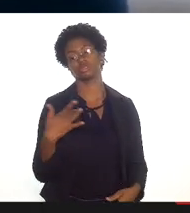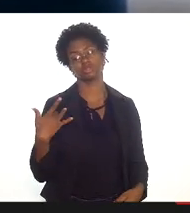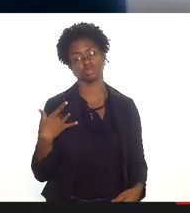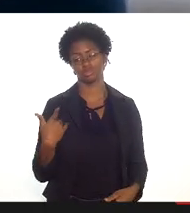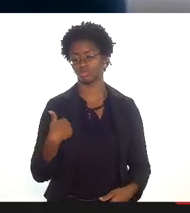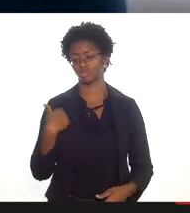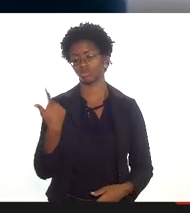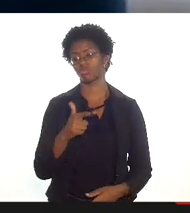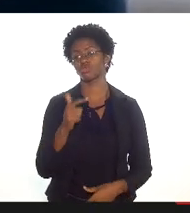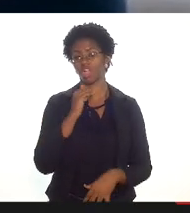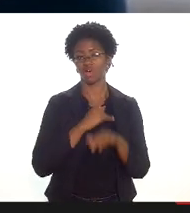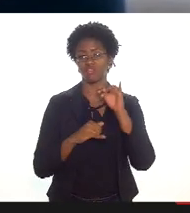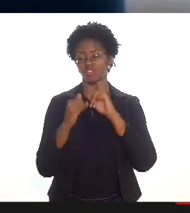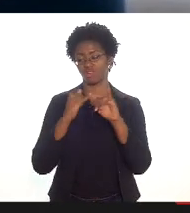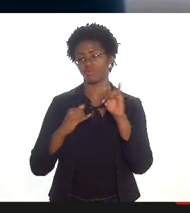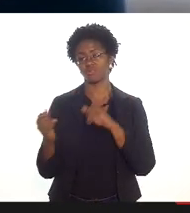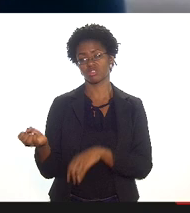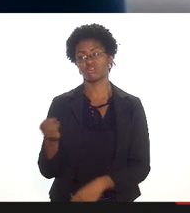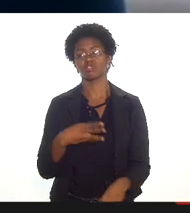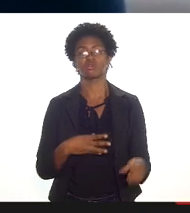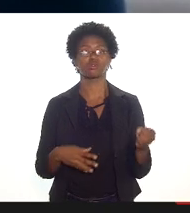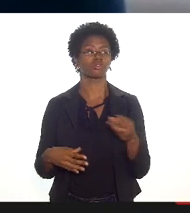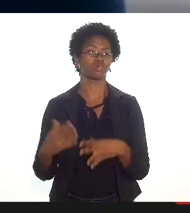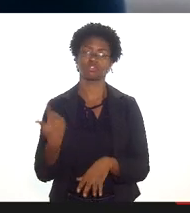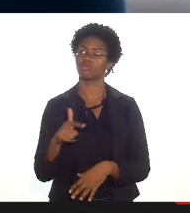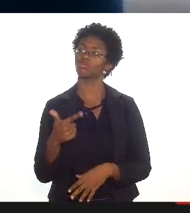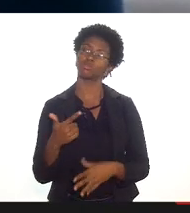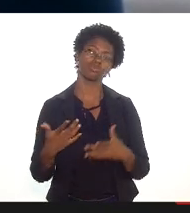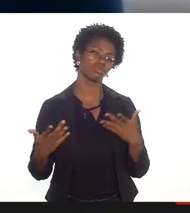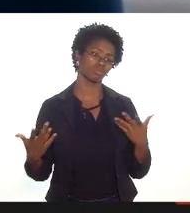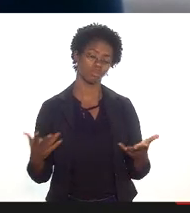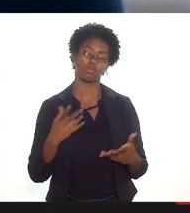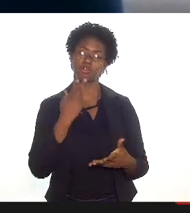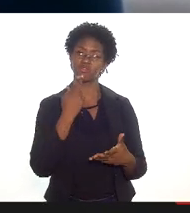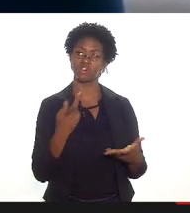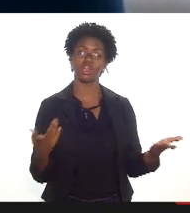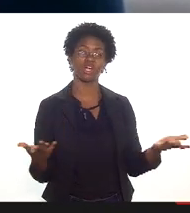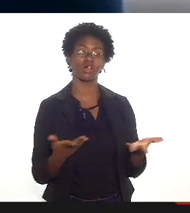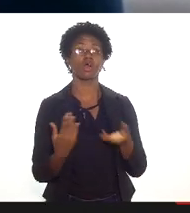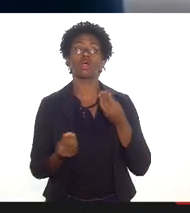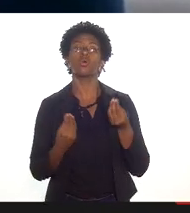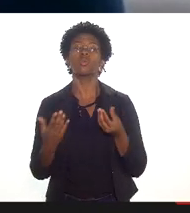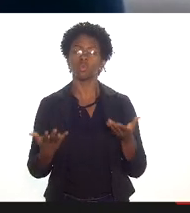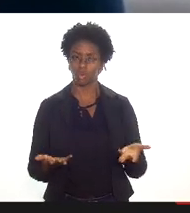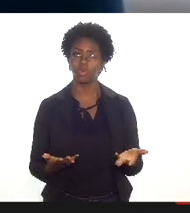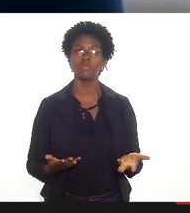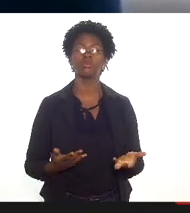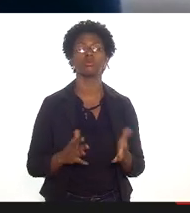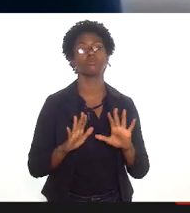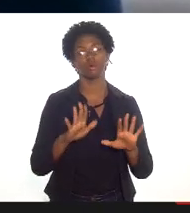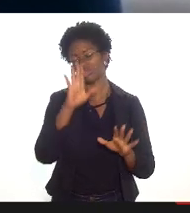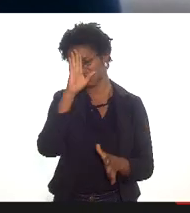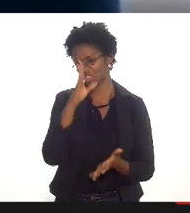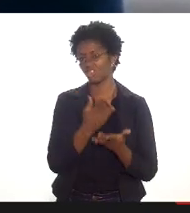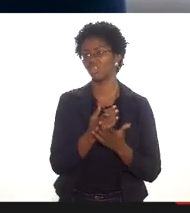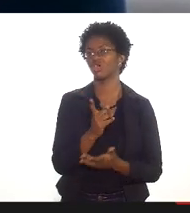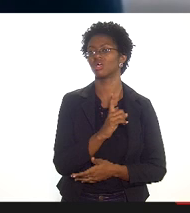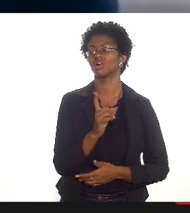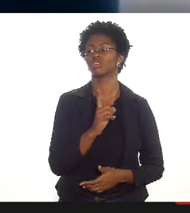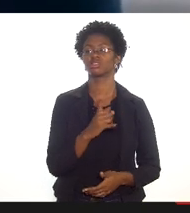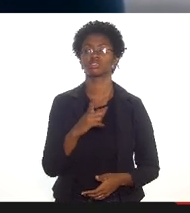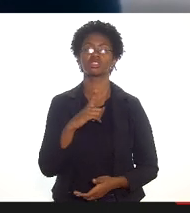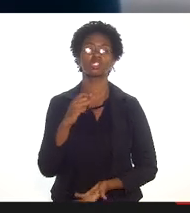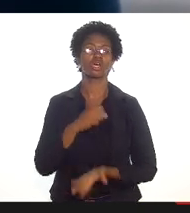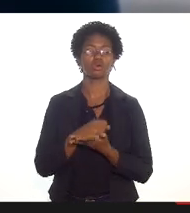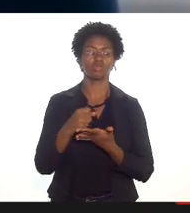Eu não tenho essa informação atualizada para lhe dizer agora como é que está. Eu não acredito que tenha nenhum contrato